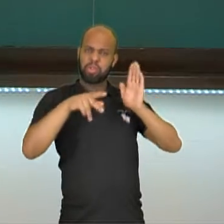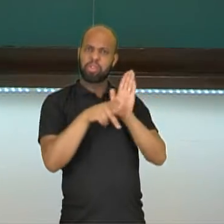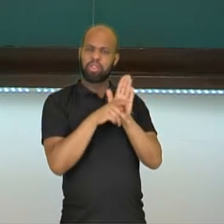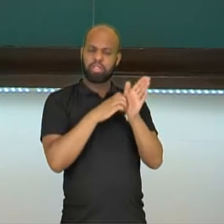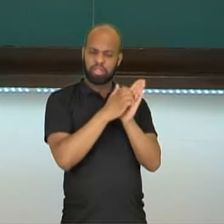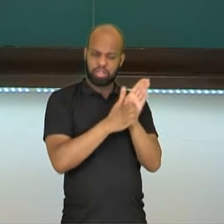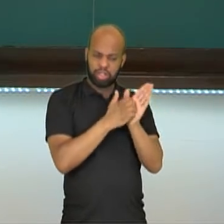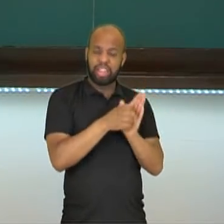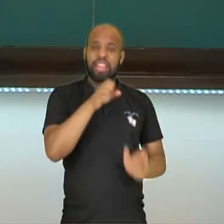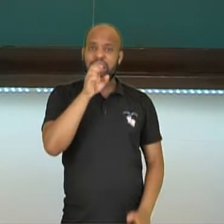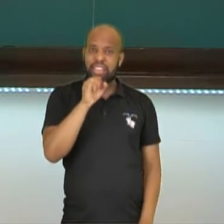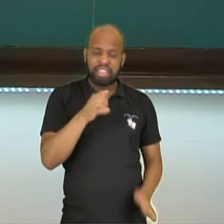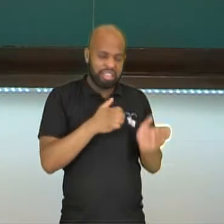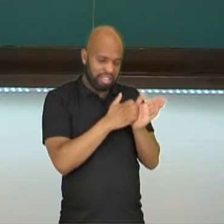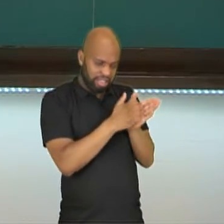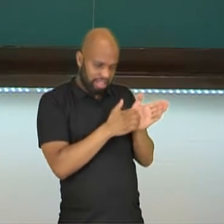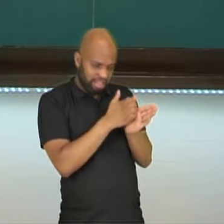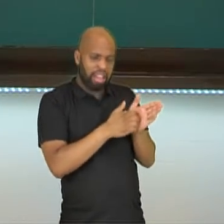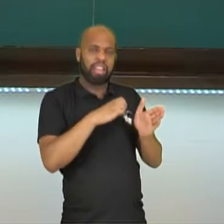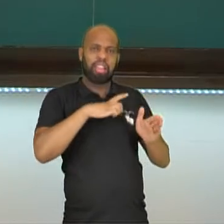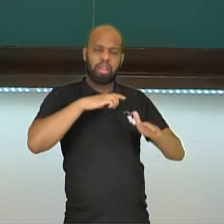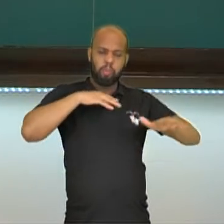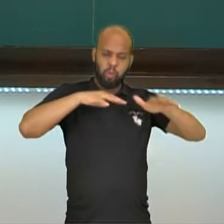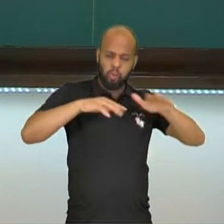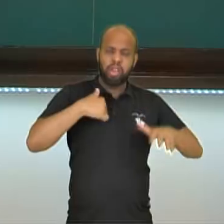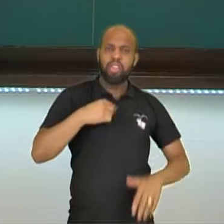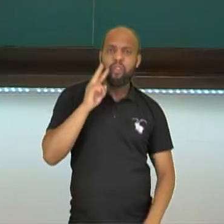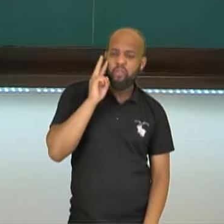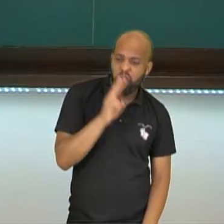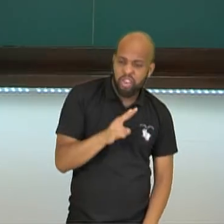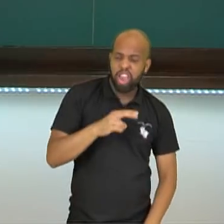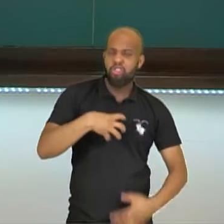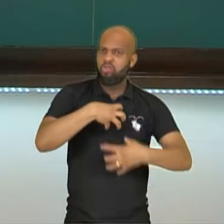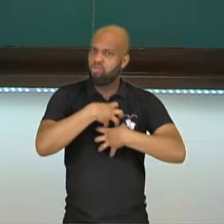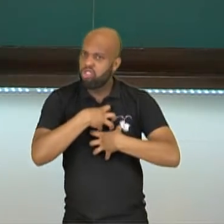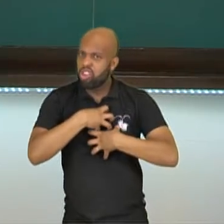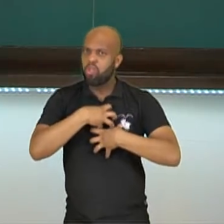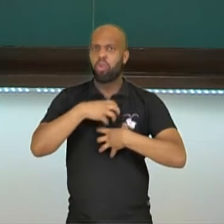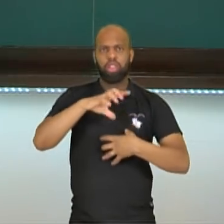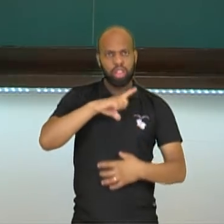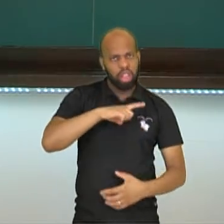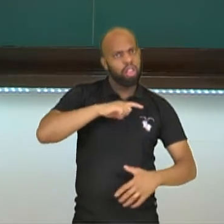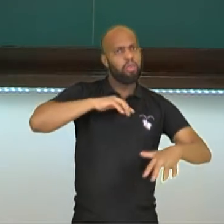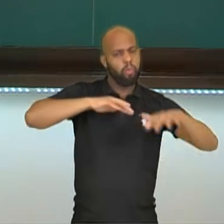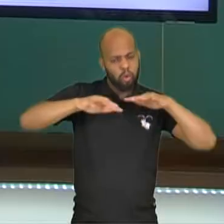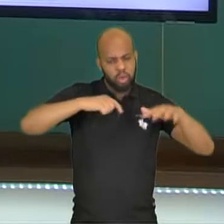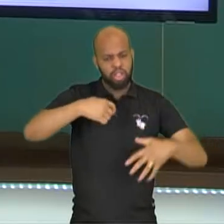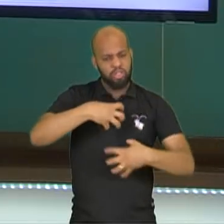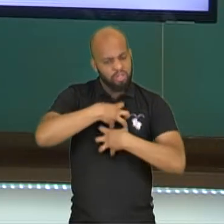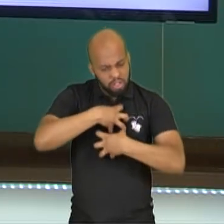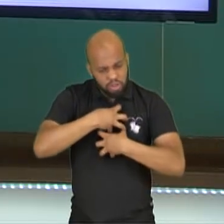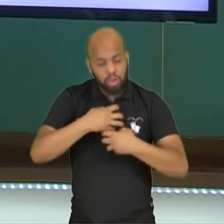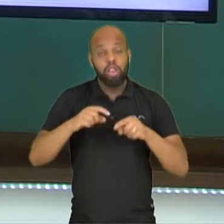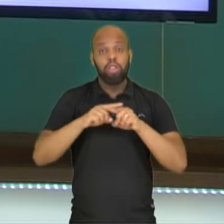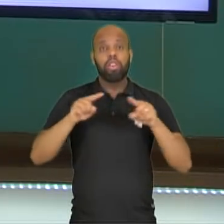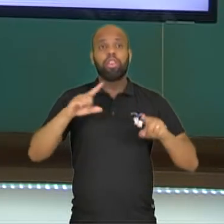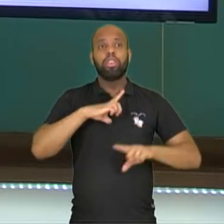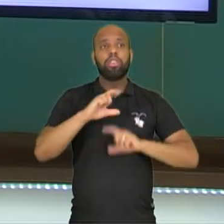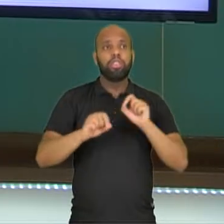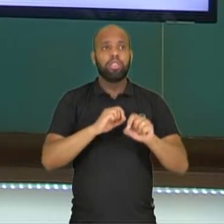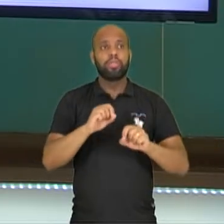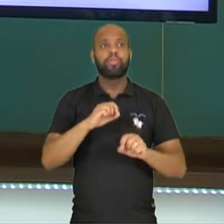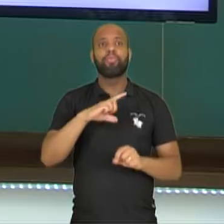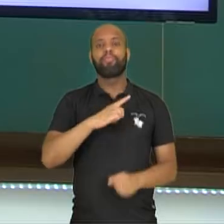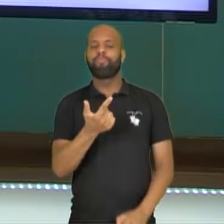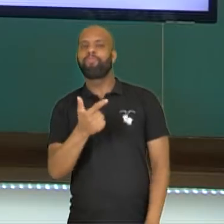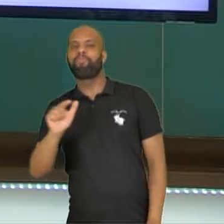está em movimento, eu vou sentir ele para lá e para cá, eu vou ver ele balançar, certo? Eu sinto isso. É que ali existe, né,